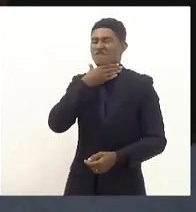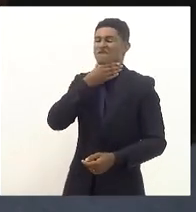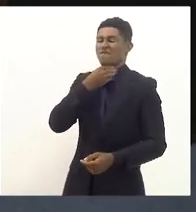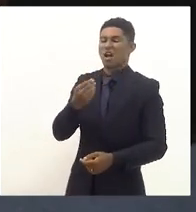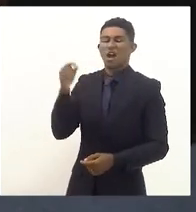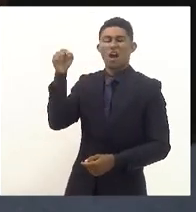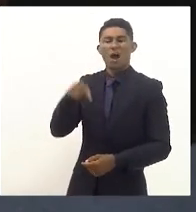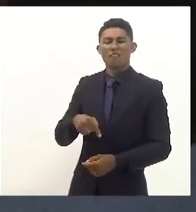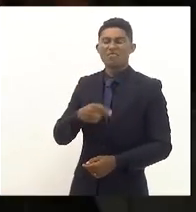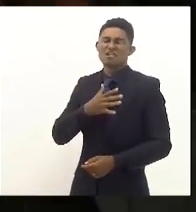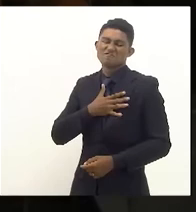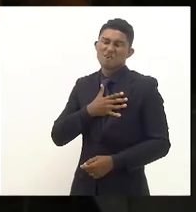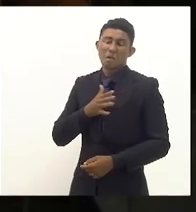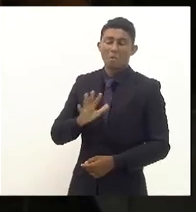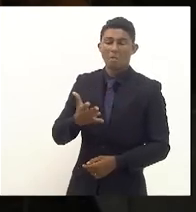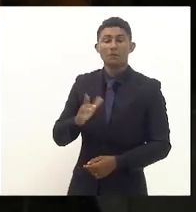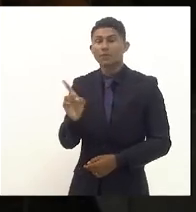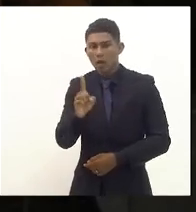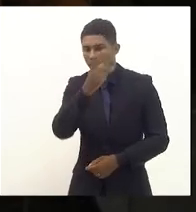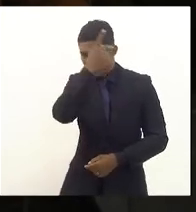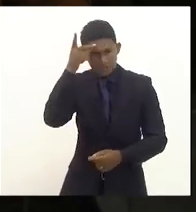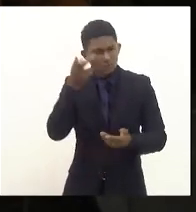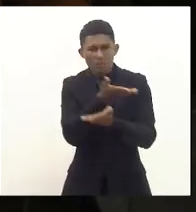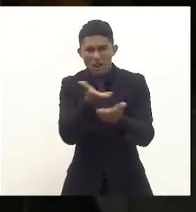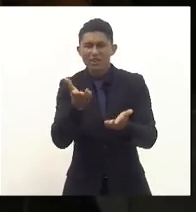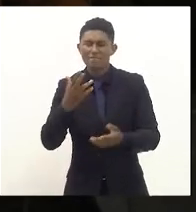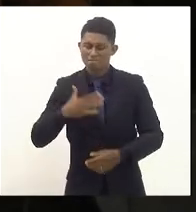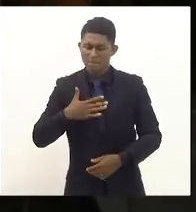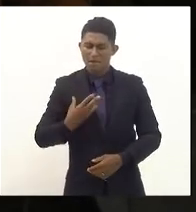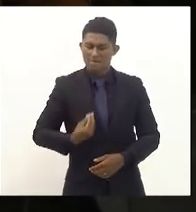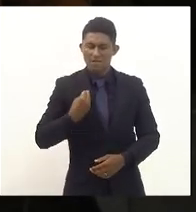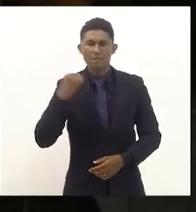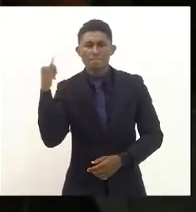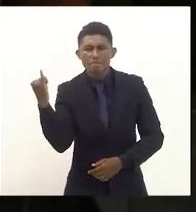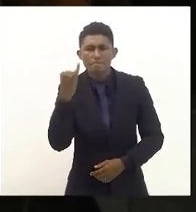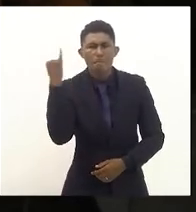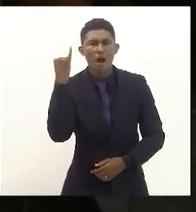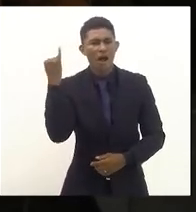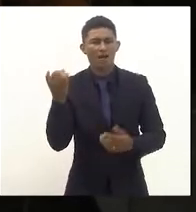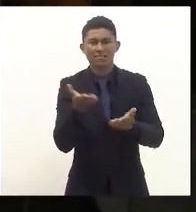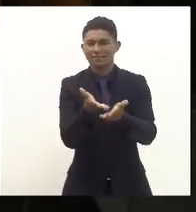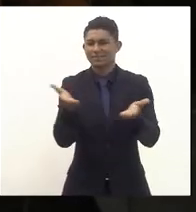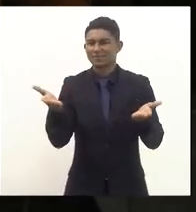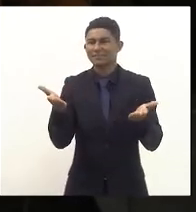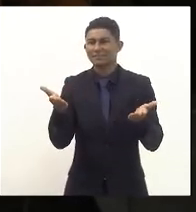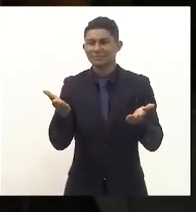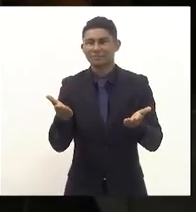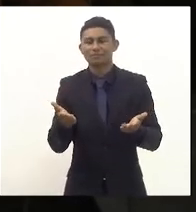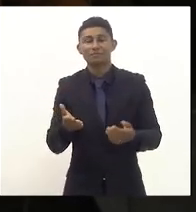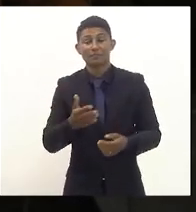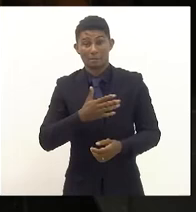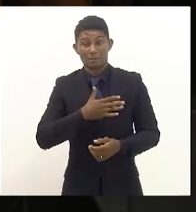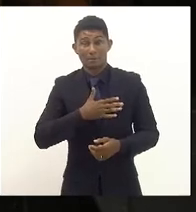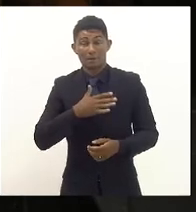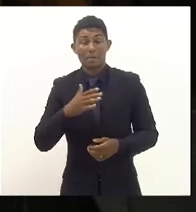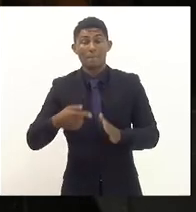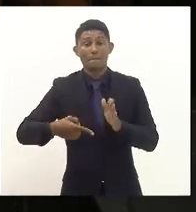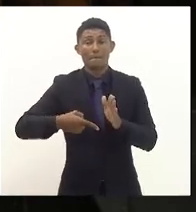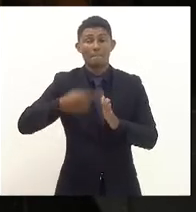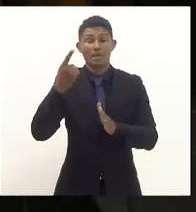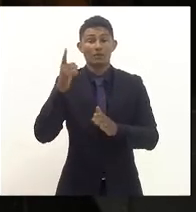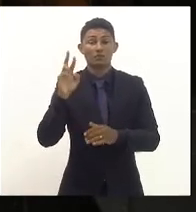que estão aqui realmente representam muito na minha vida Doutor José Luiz Pinheiro por coincidência chegou na hora certa porque o primeiro chefe